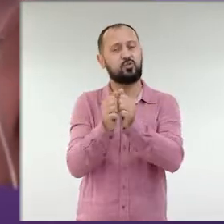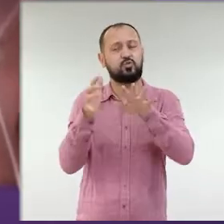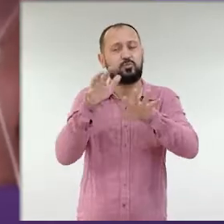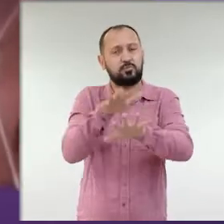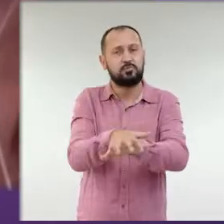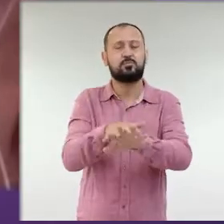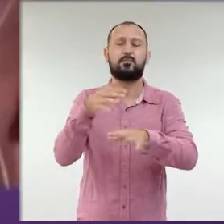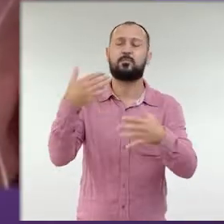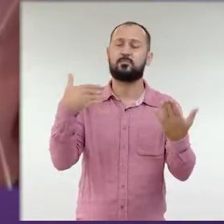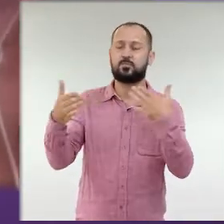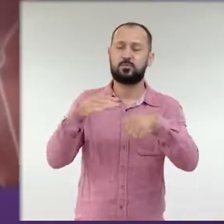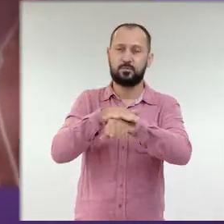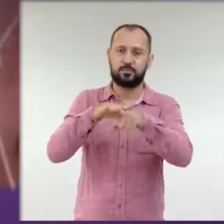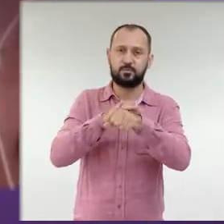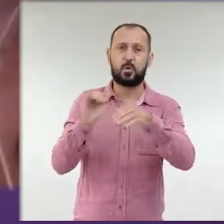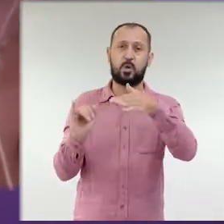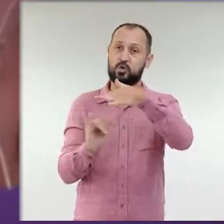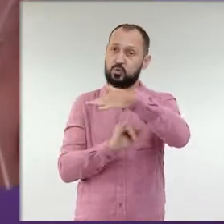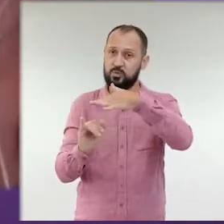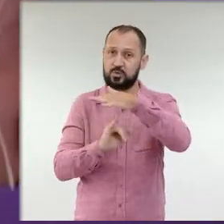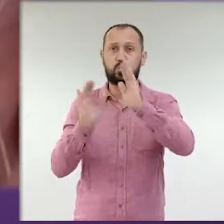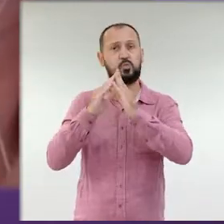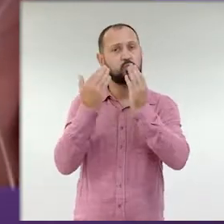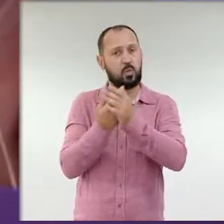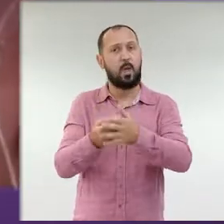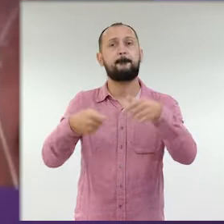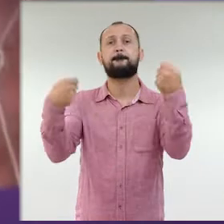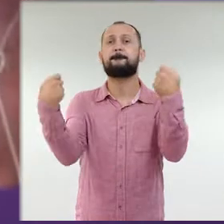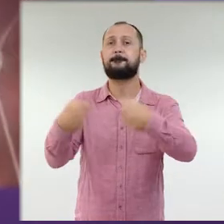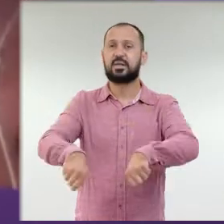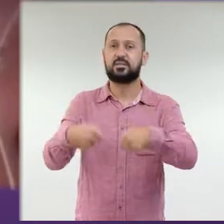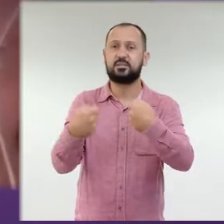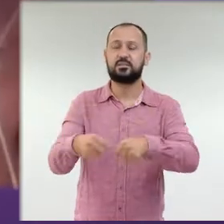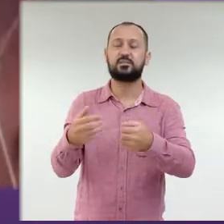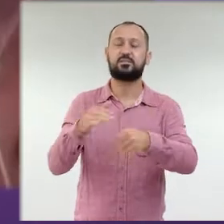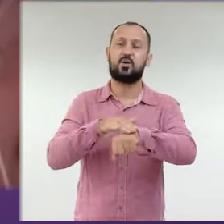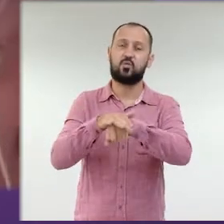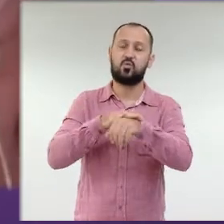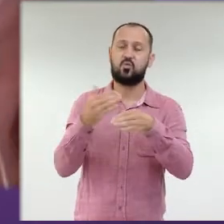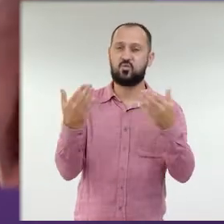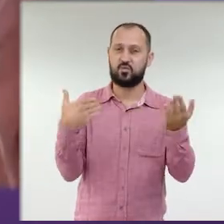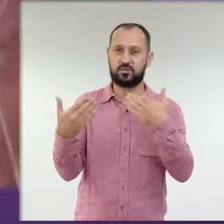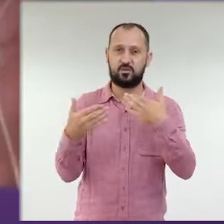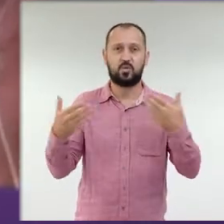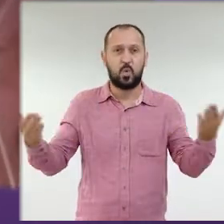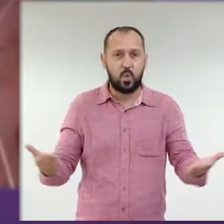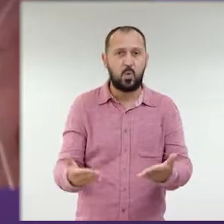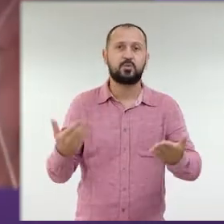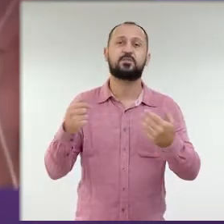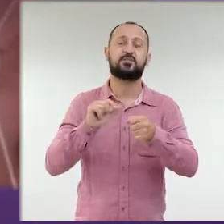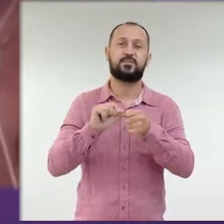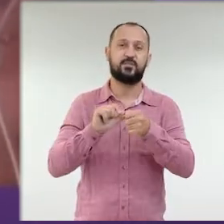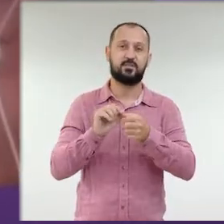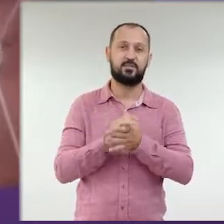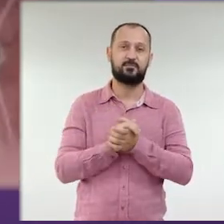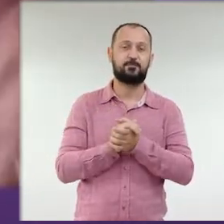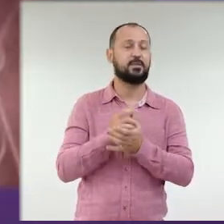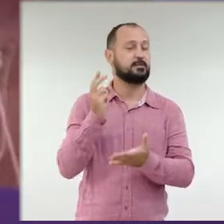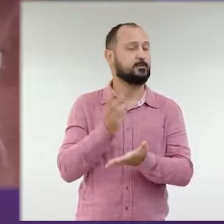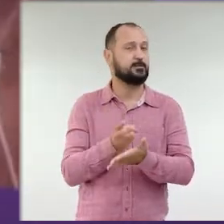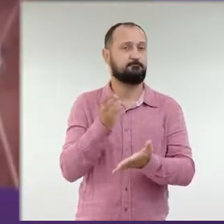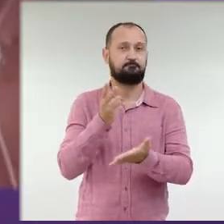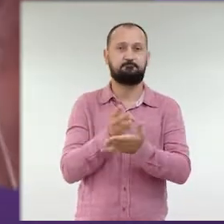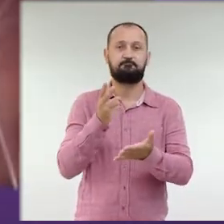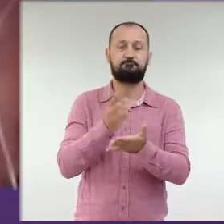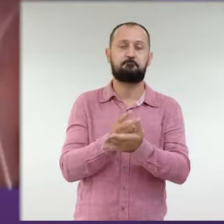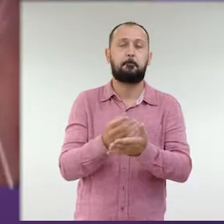enquanto instituição social, a escola, ela necessita dialogar. E é o que nós estamos fazendo o